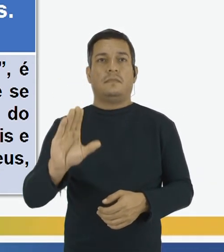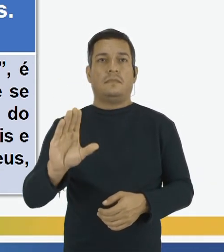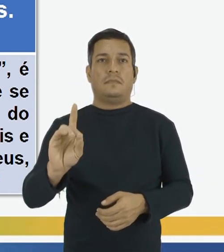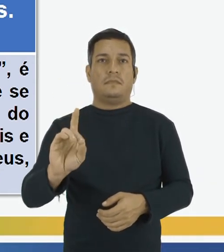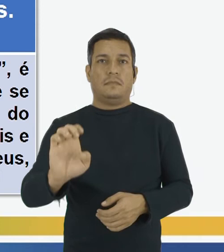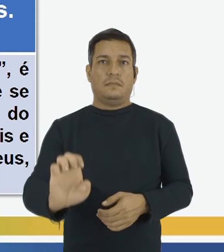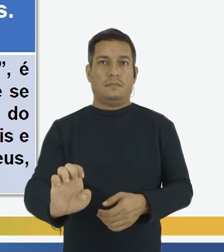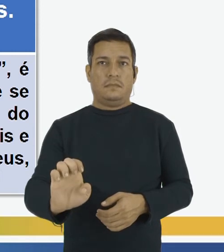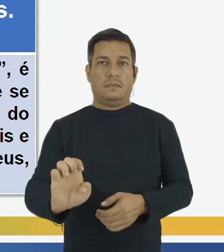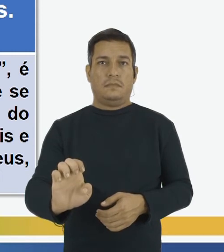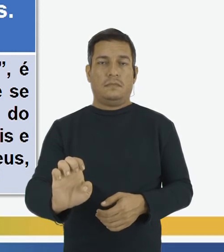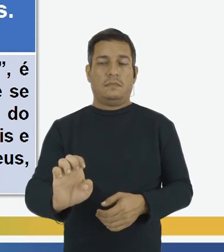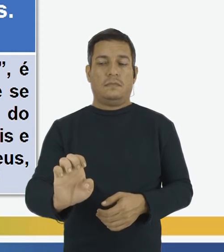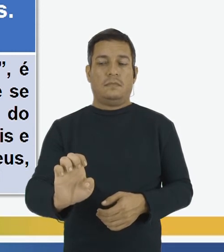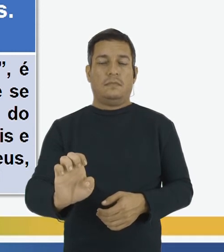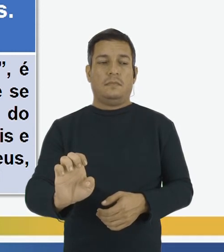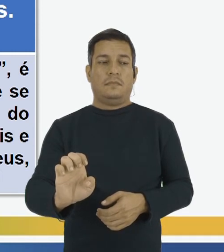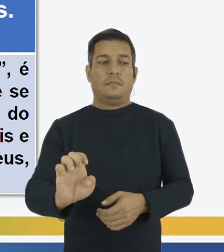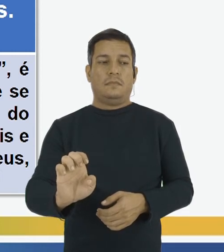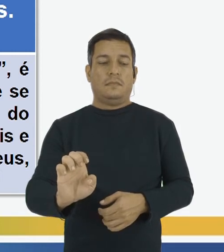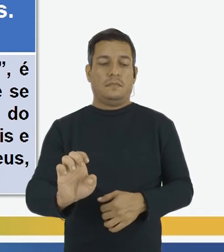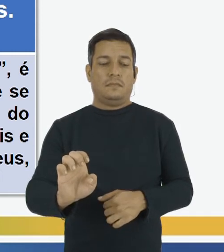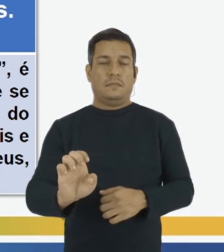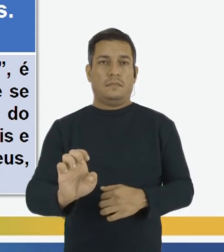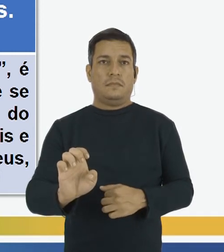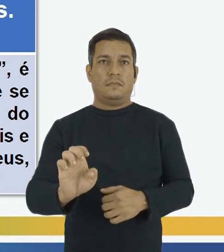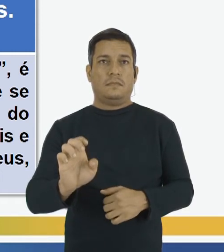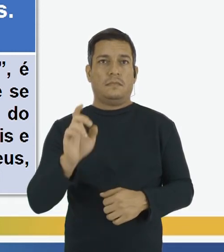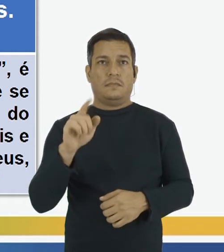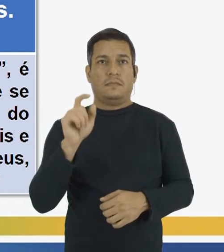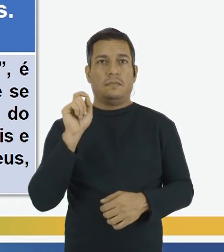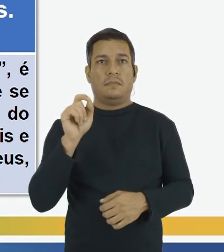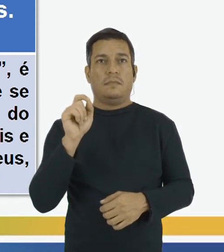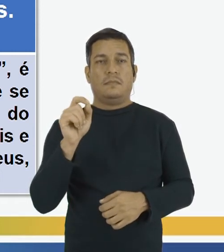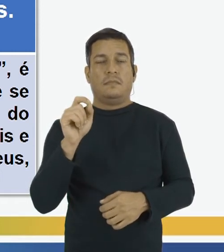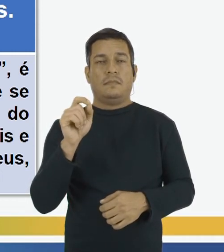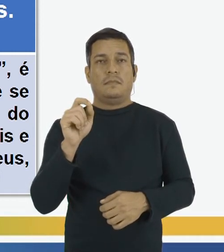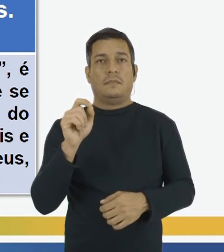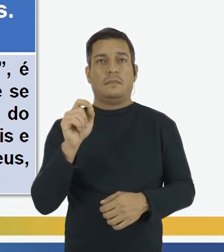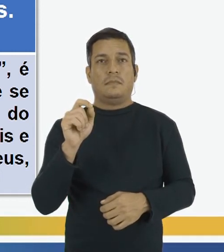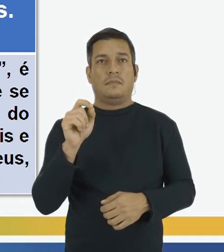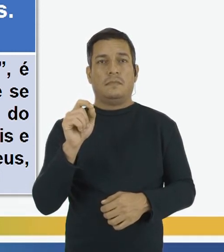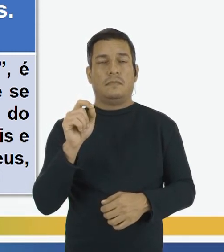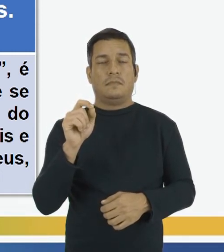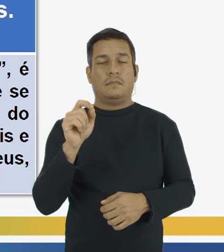B, C, D e E, né? E quer que você me responda,